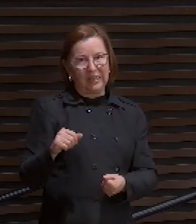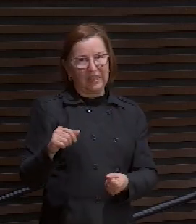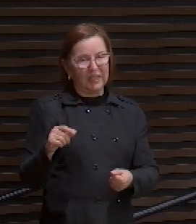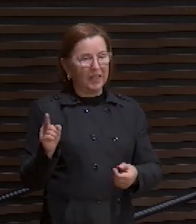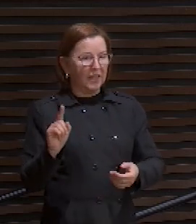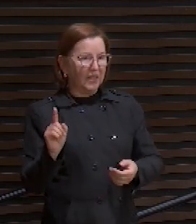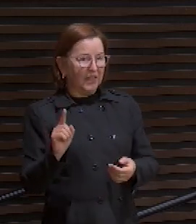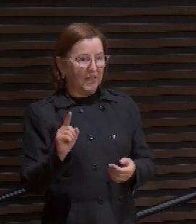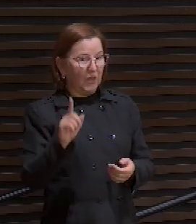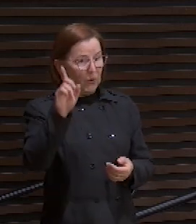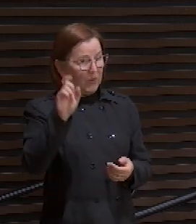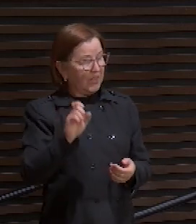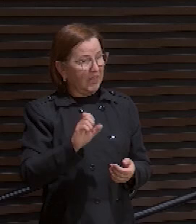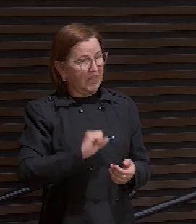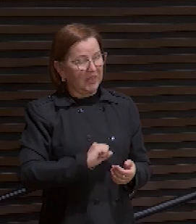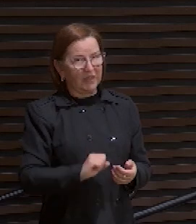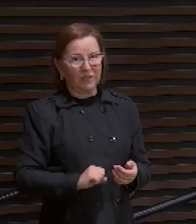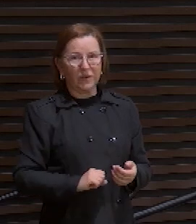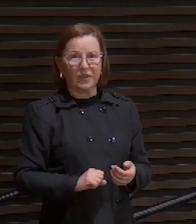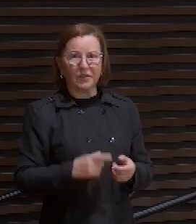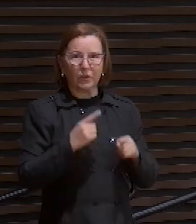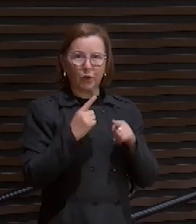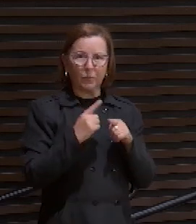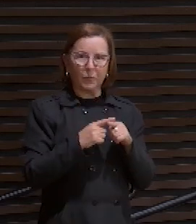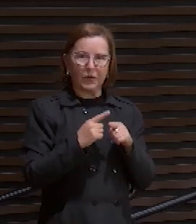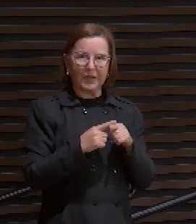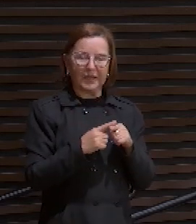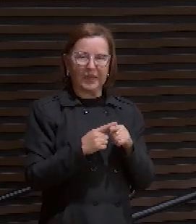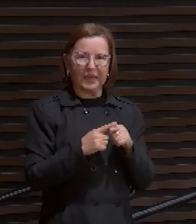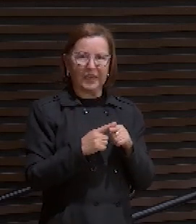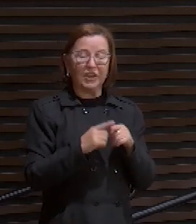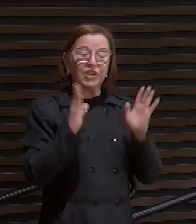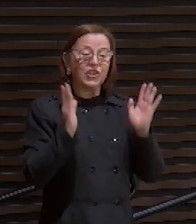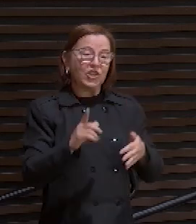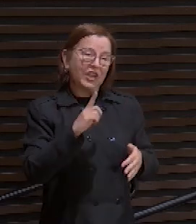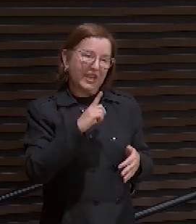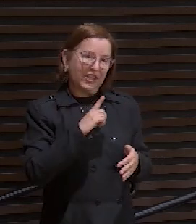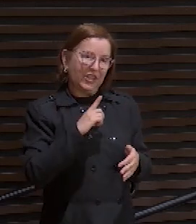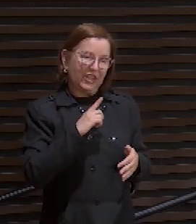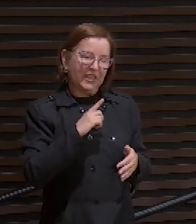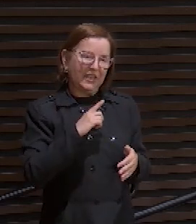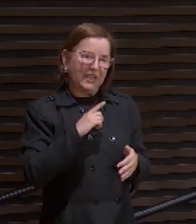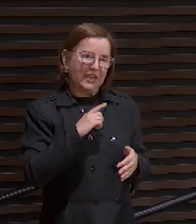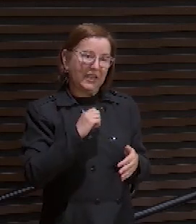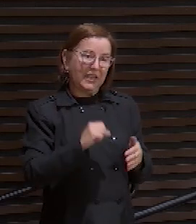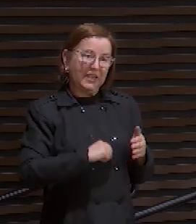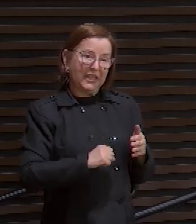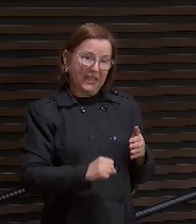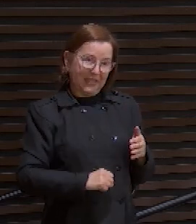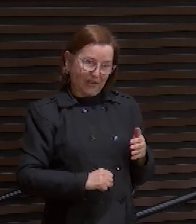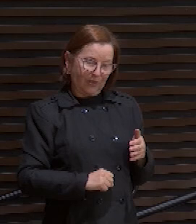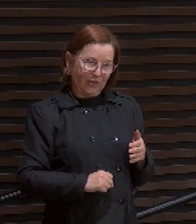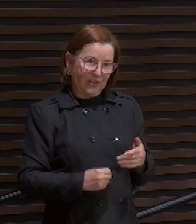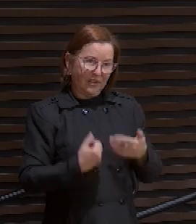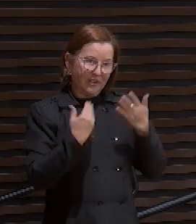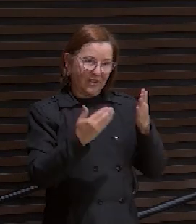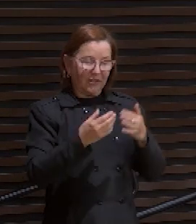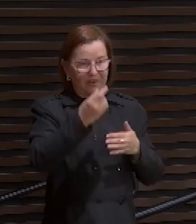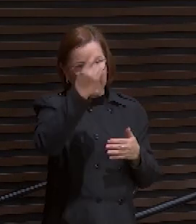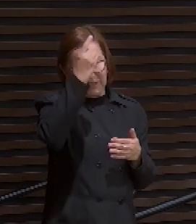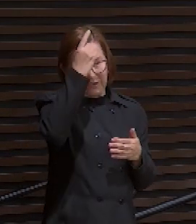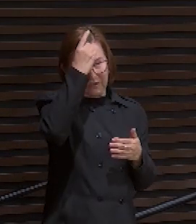sacerdote seria, visto que existirem aqueles que oferecem dons segundo a lei,